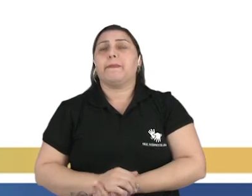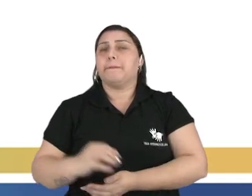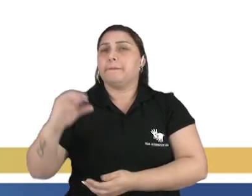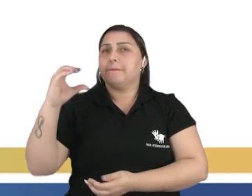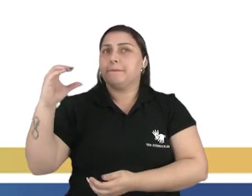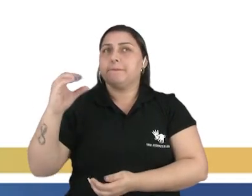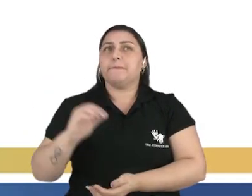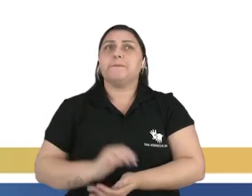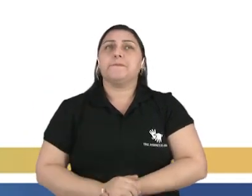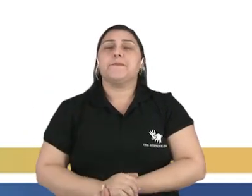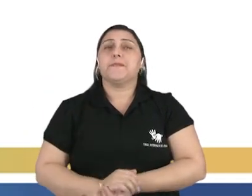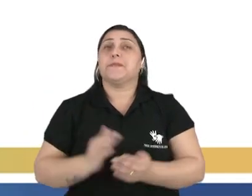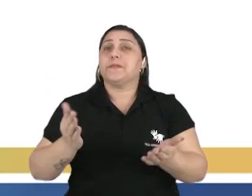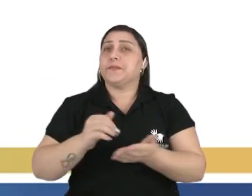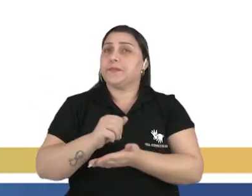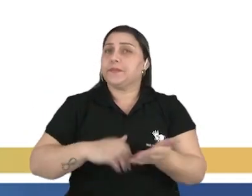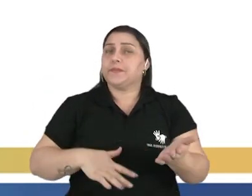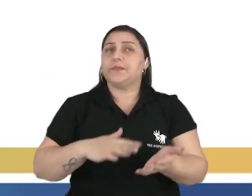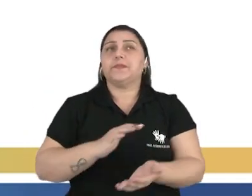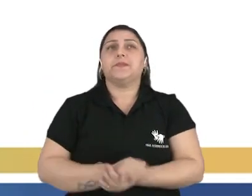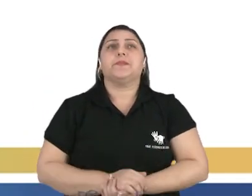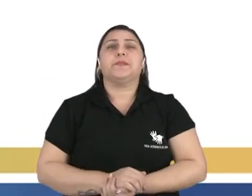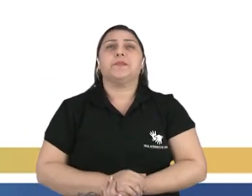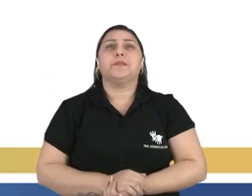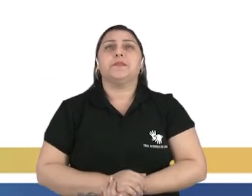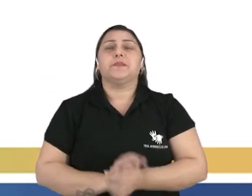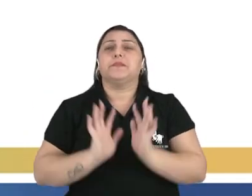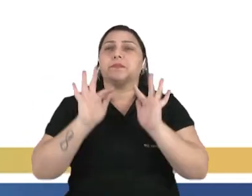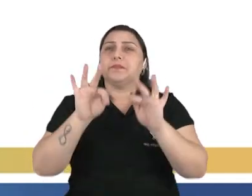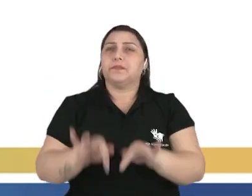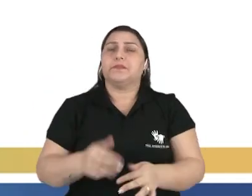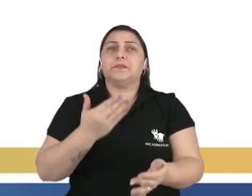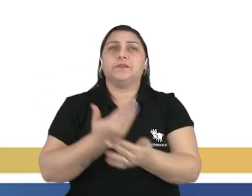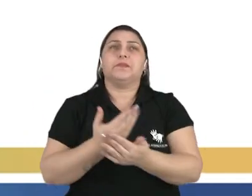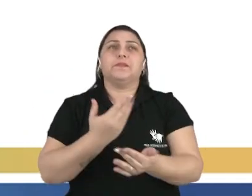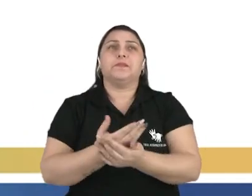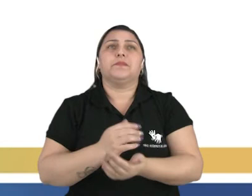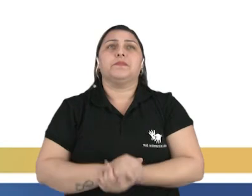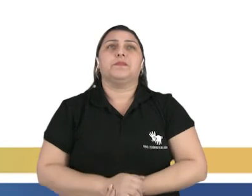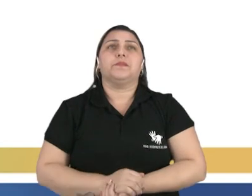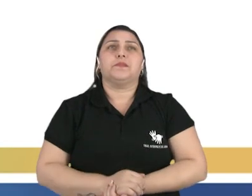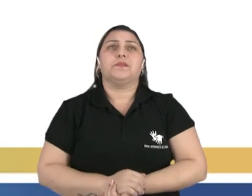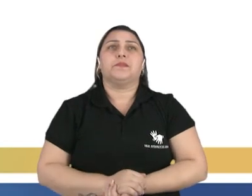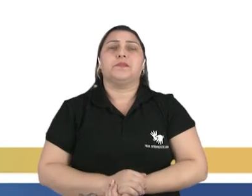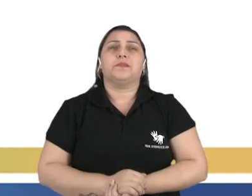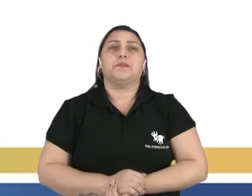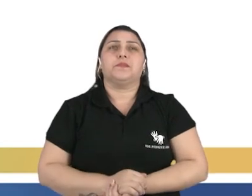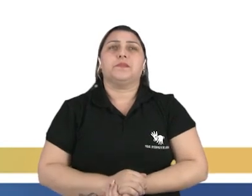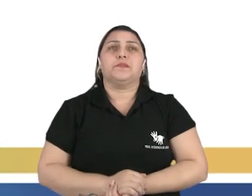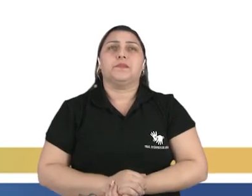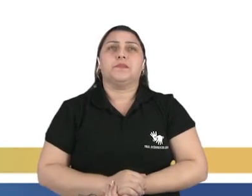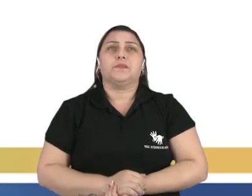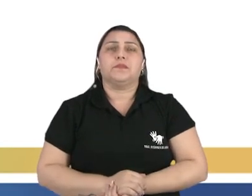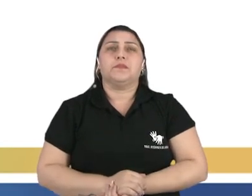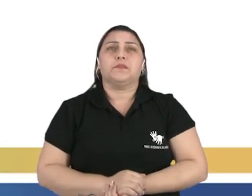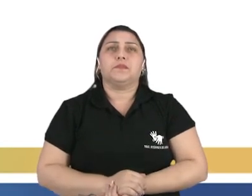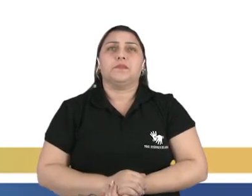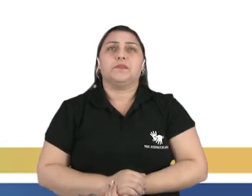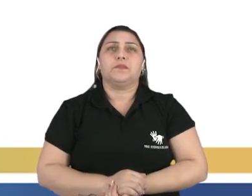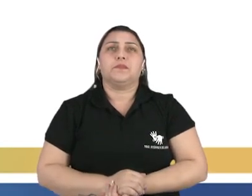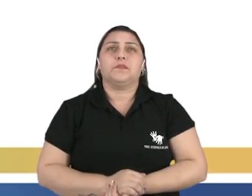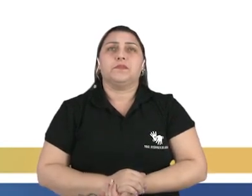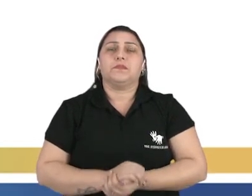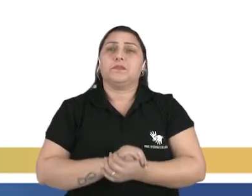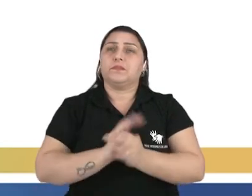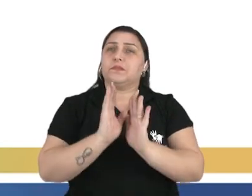aqui. E aí vamos fazer um exercício para finalizar a nossa aula, para aplicar aí o conceito,